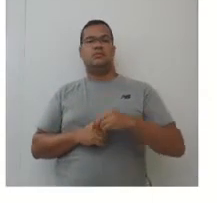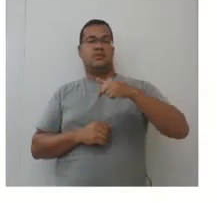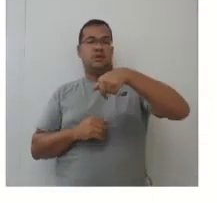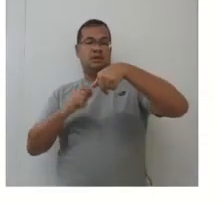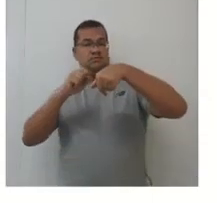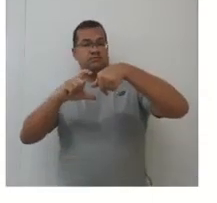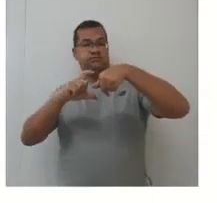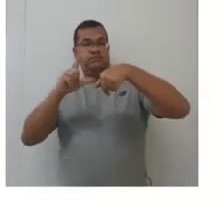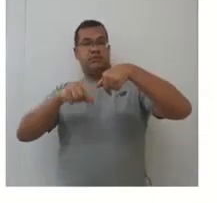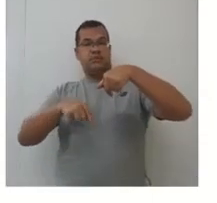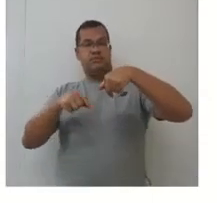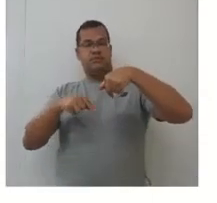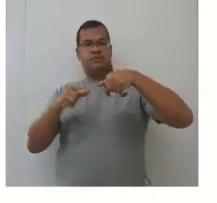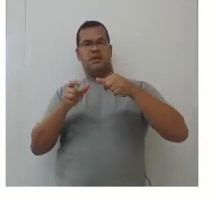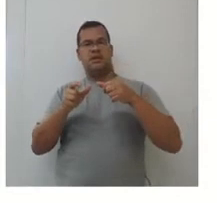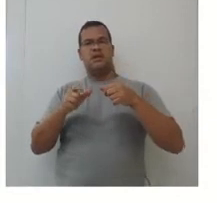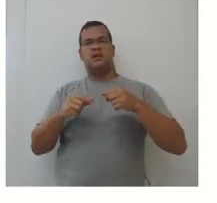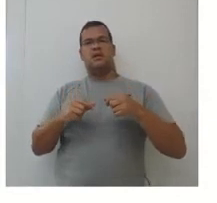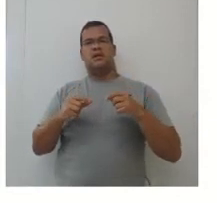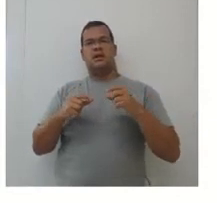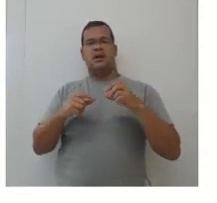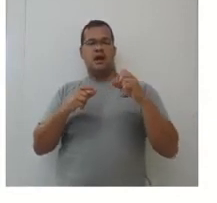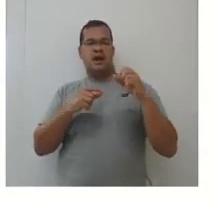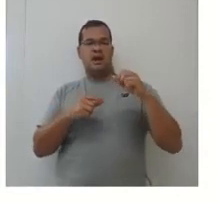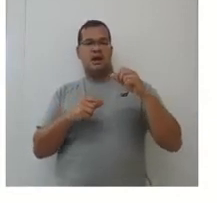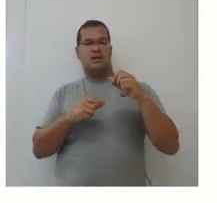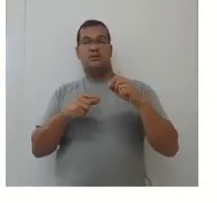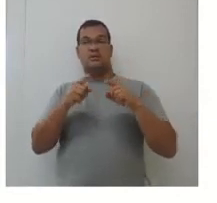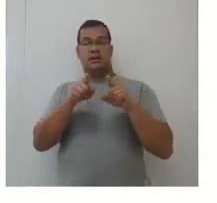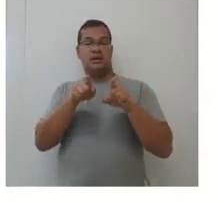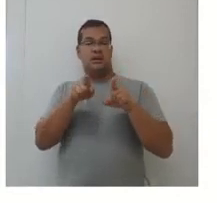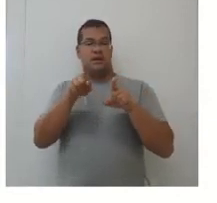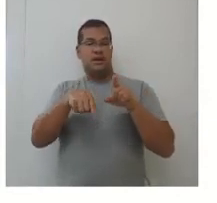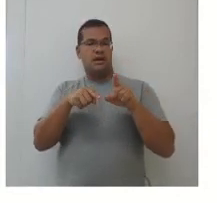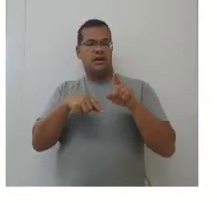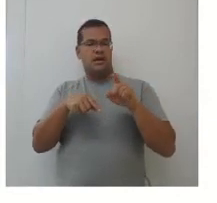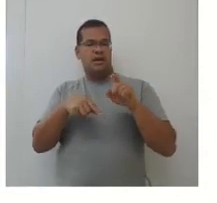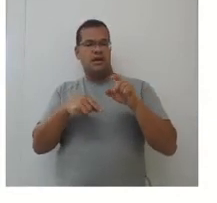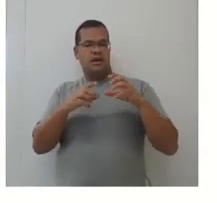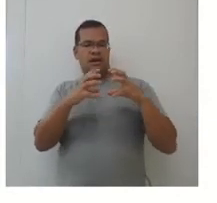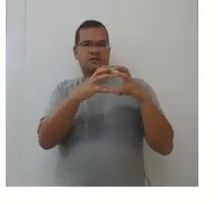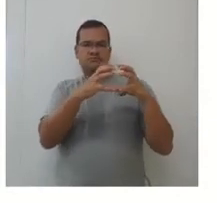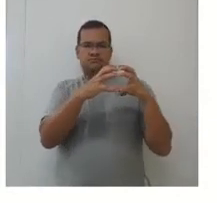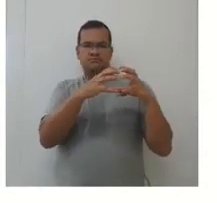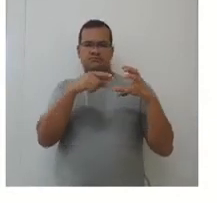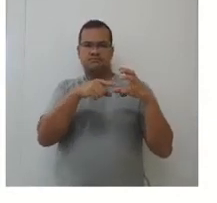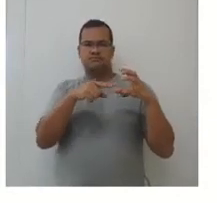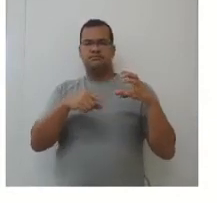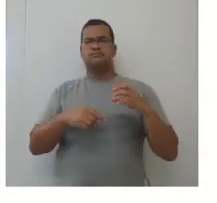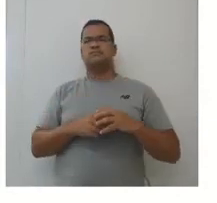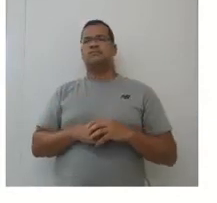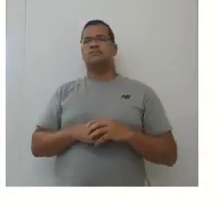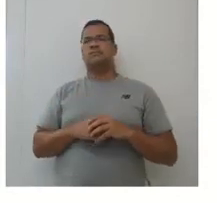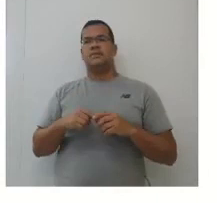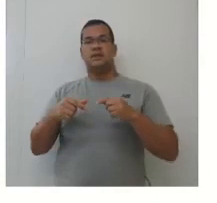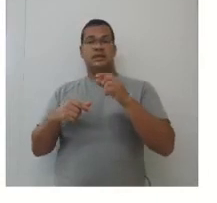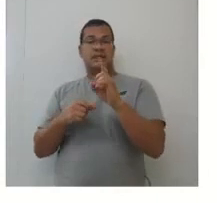Qzão é a carga que gerou o campo. E D é a distância. O que é campo